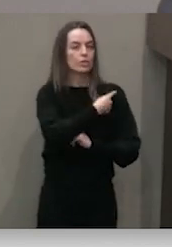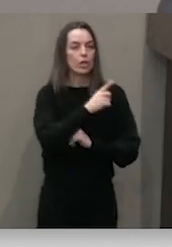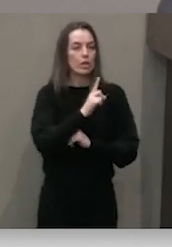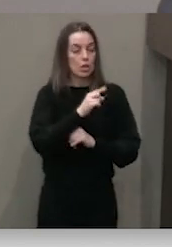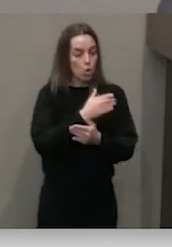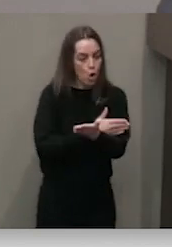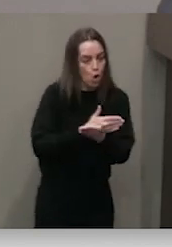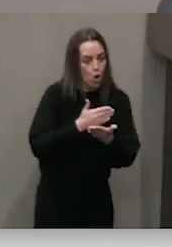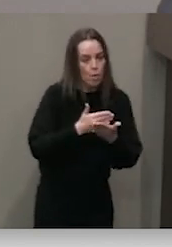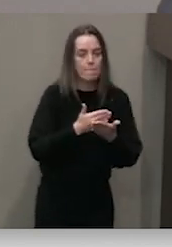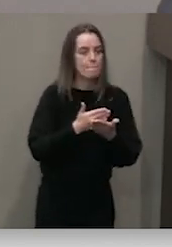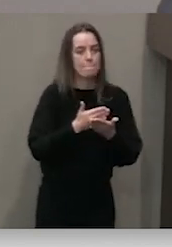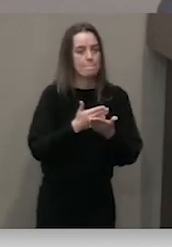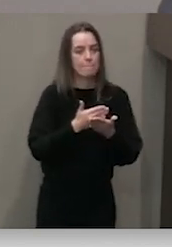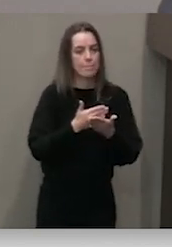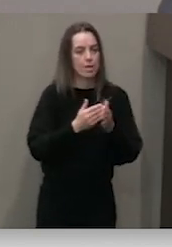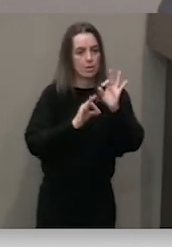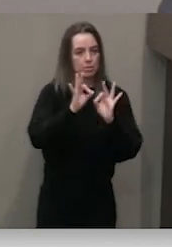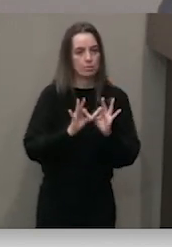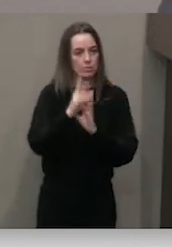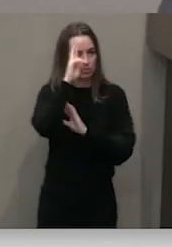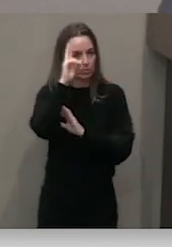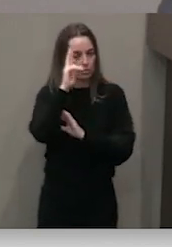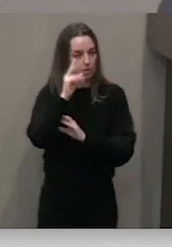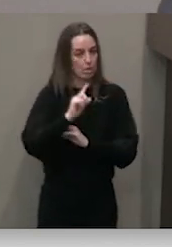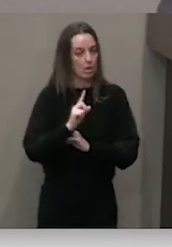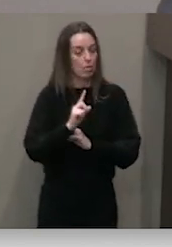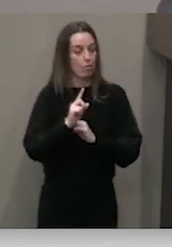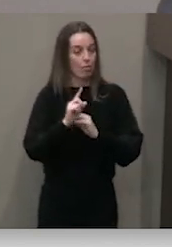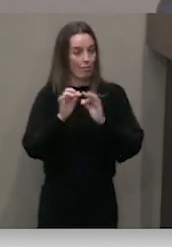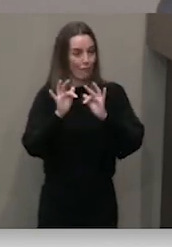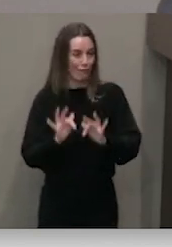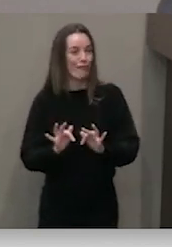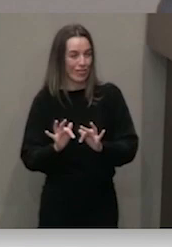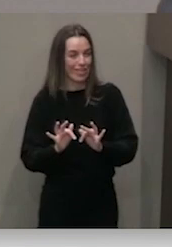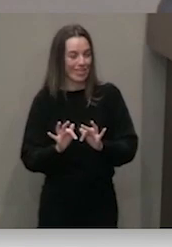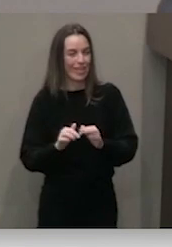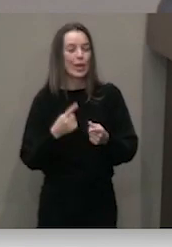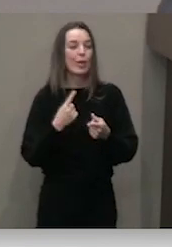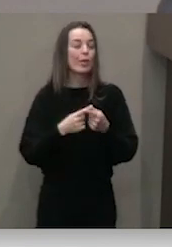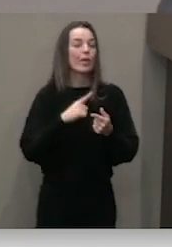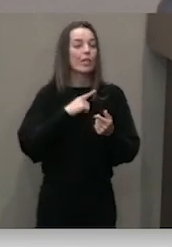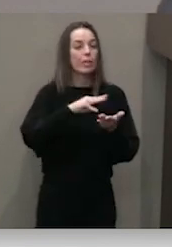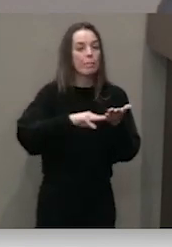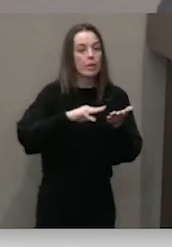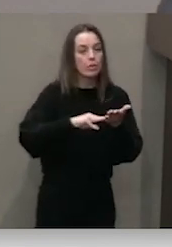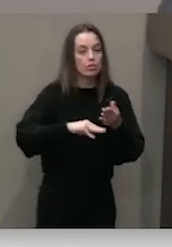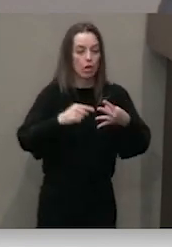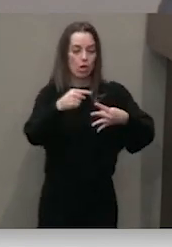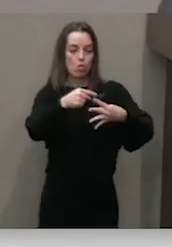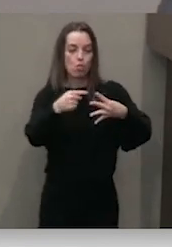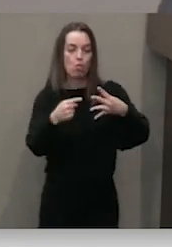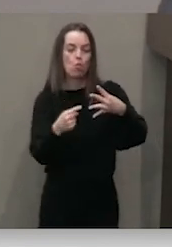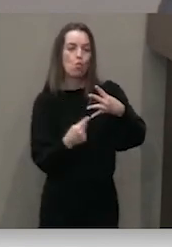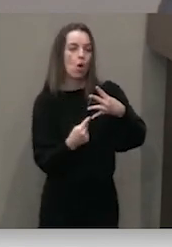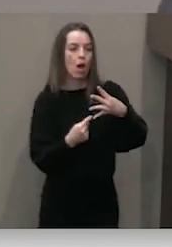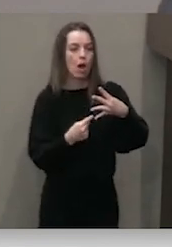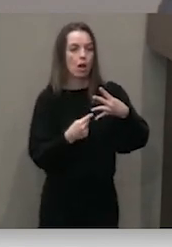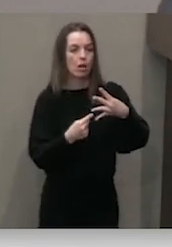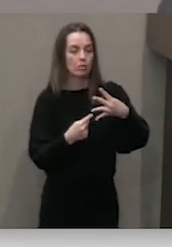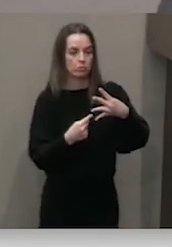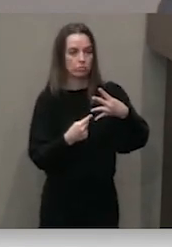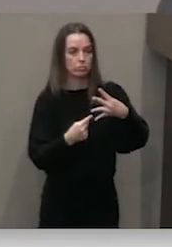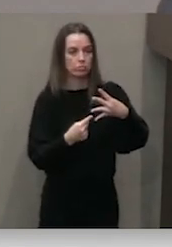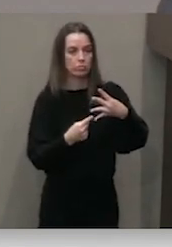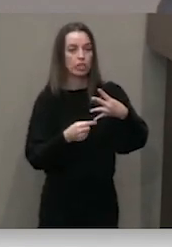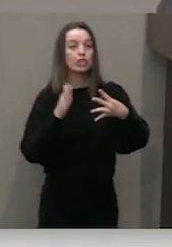temos que terminar a revisão do plano diretor. A revisão do plano diretor, ela prevê uma metodologia em 4 etapas, das 4 etapas nós já